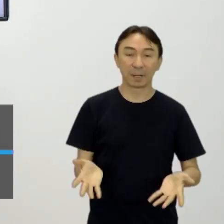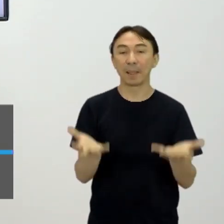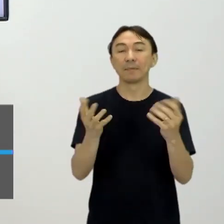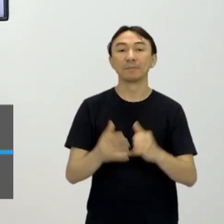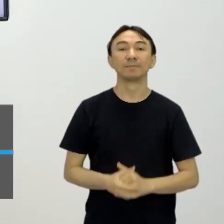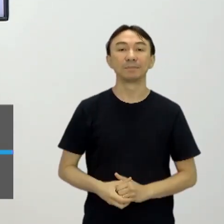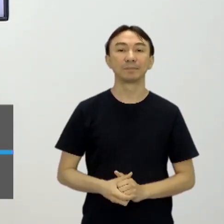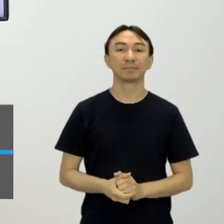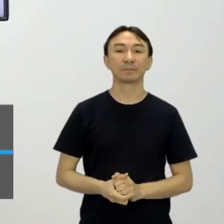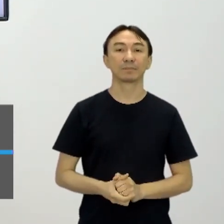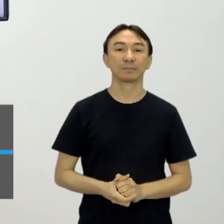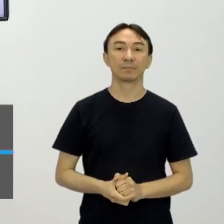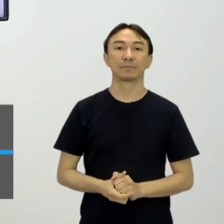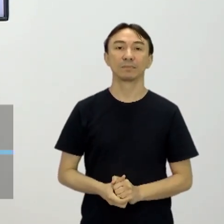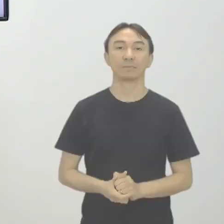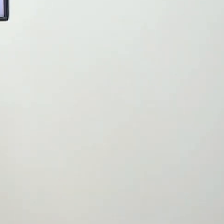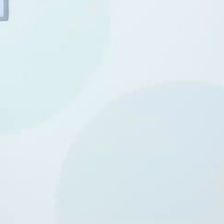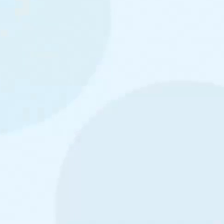trabalho!